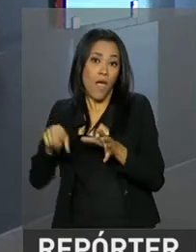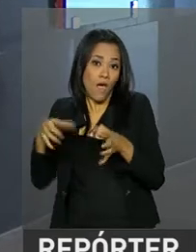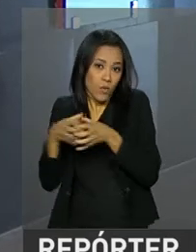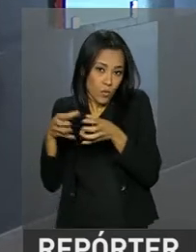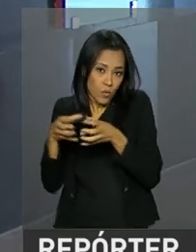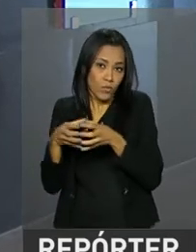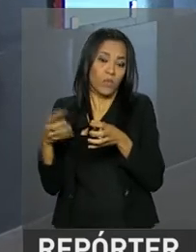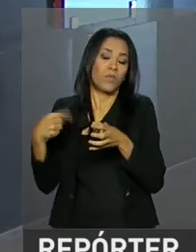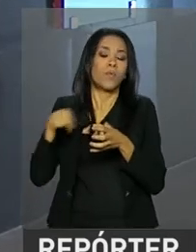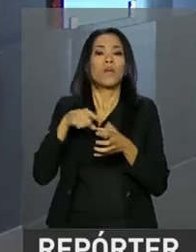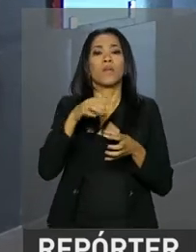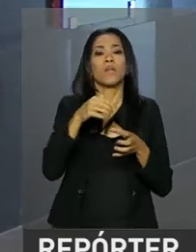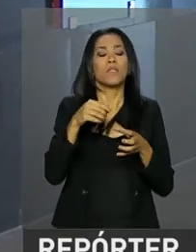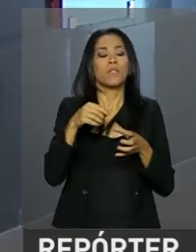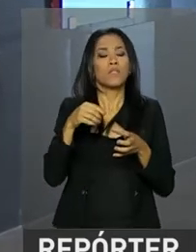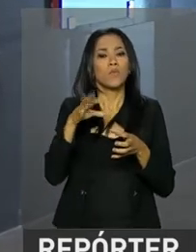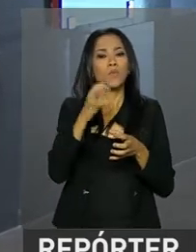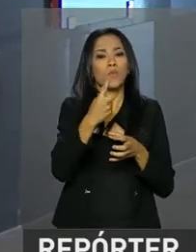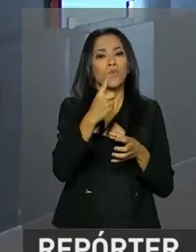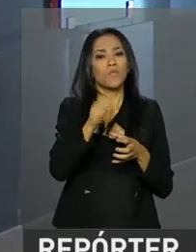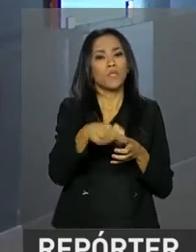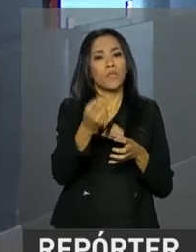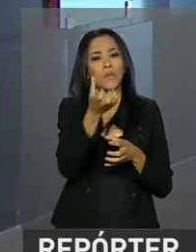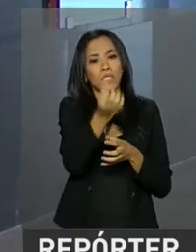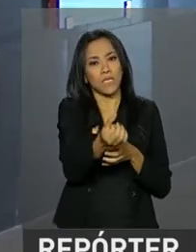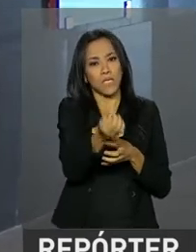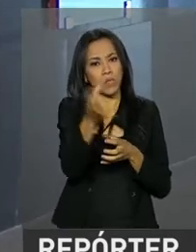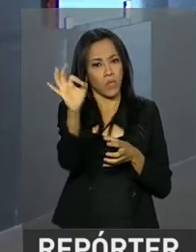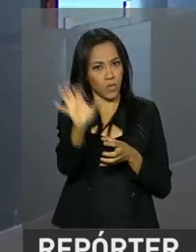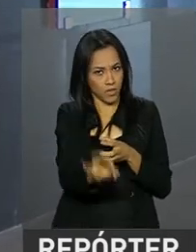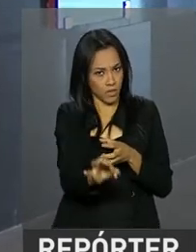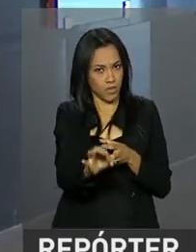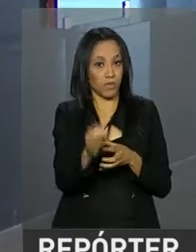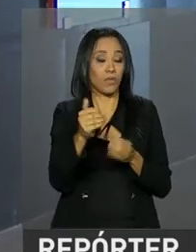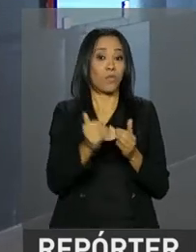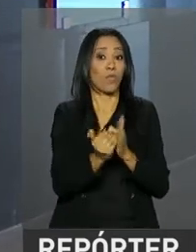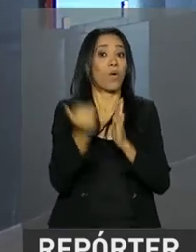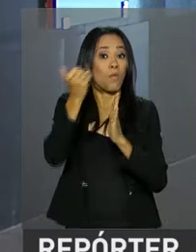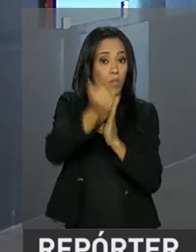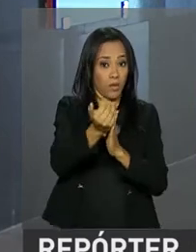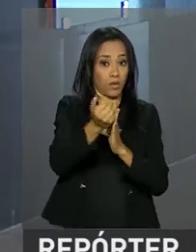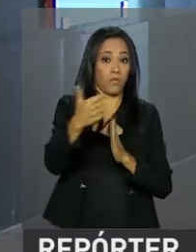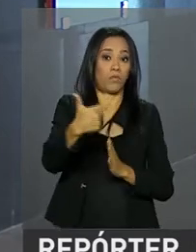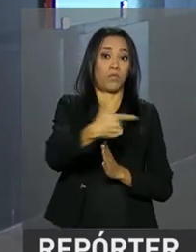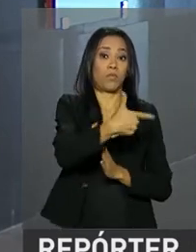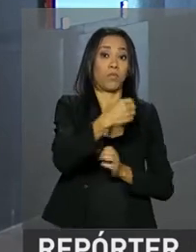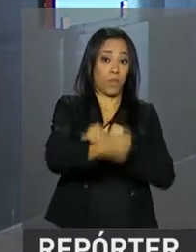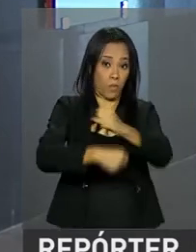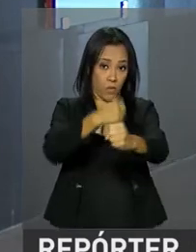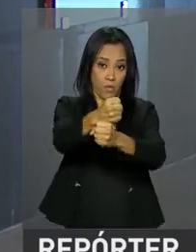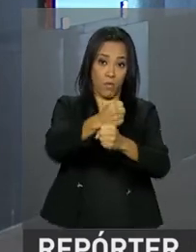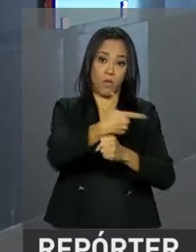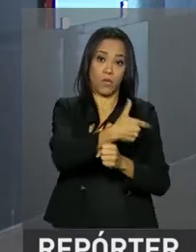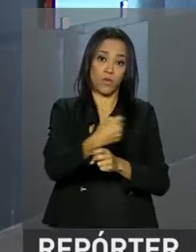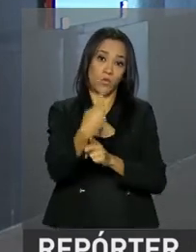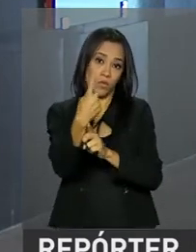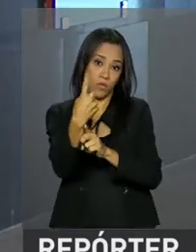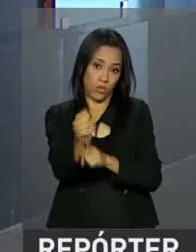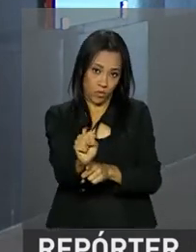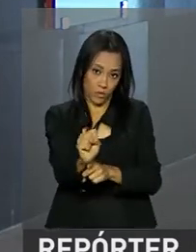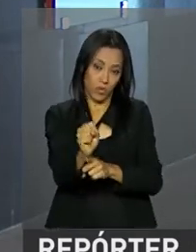1,7 por cento 1,6 por cento para 2018 o ministro da fazenda o ministro henrique meirelles